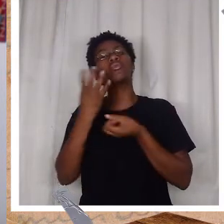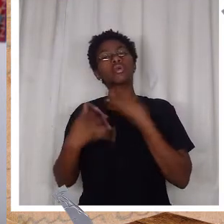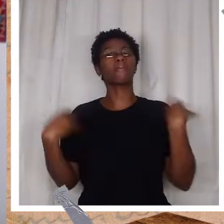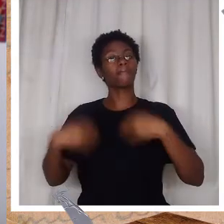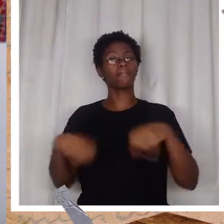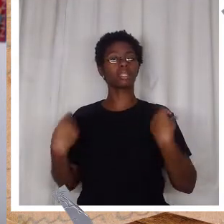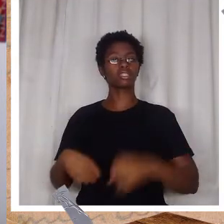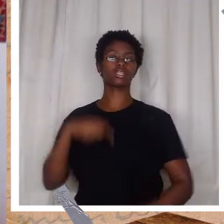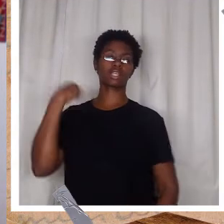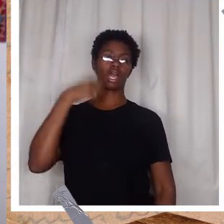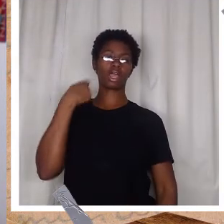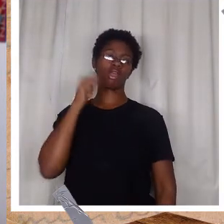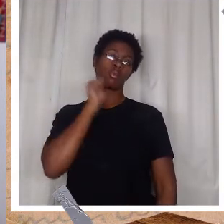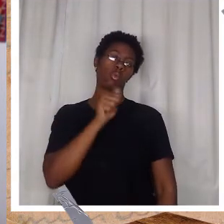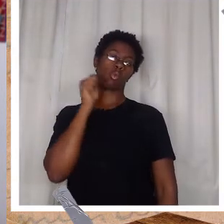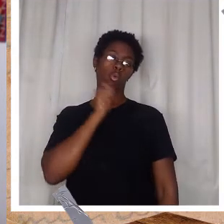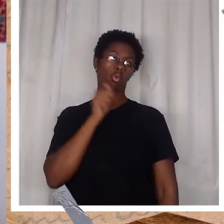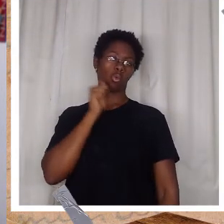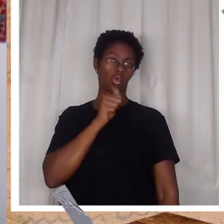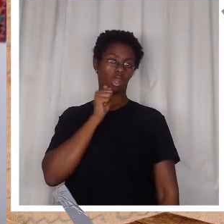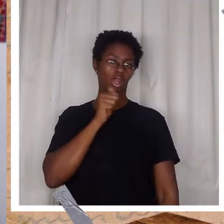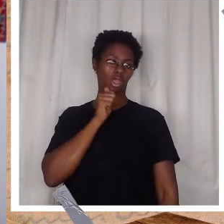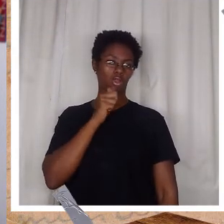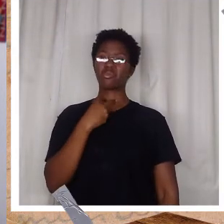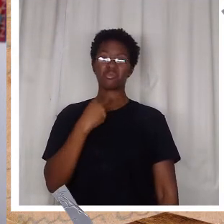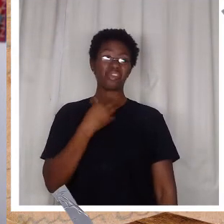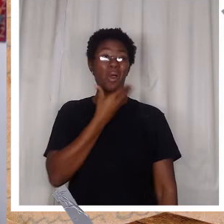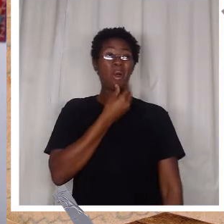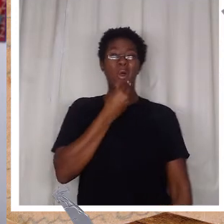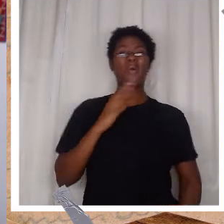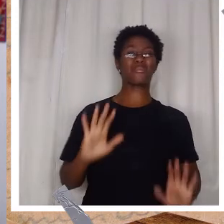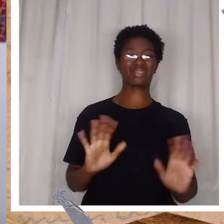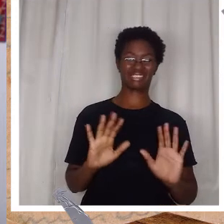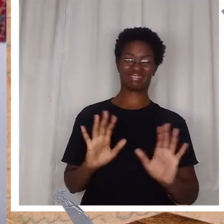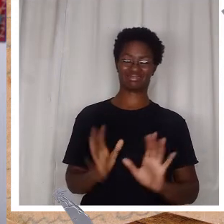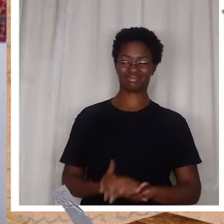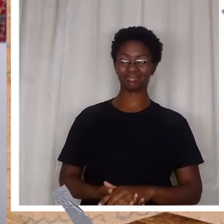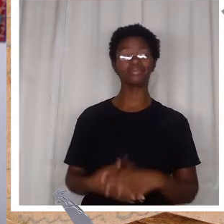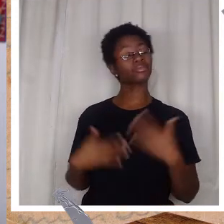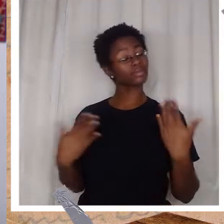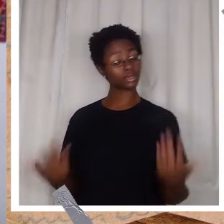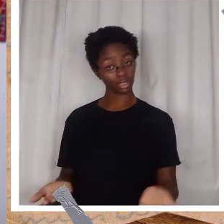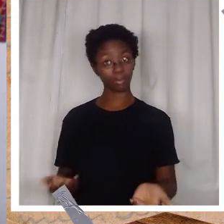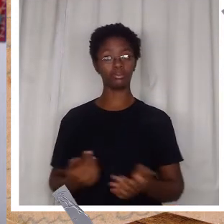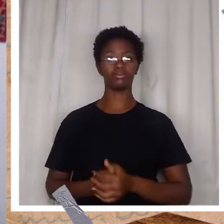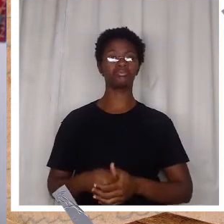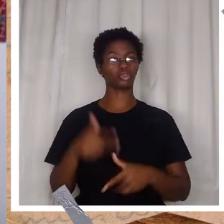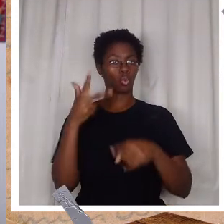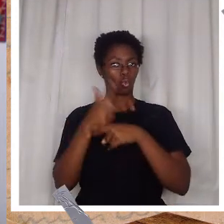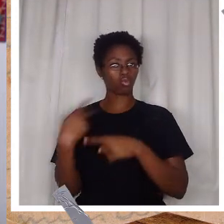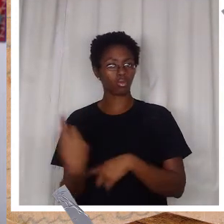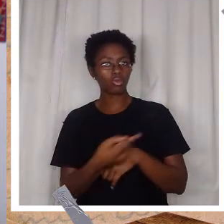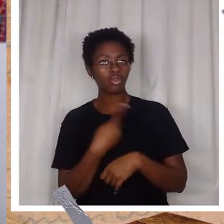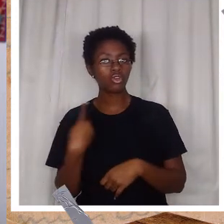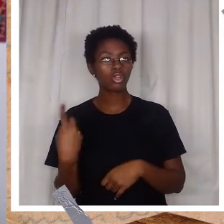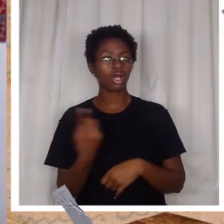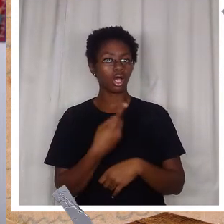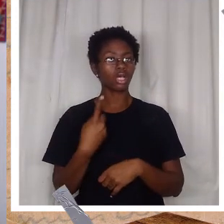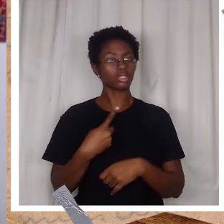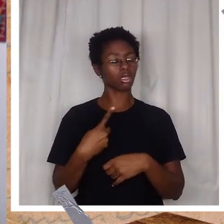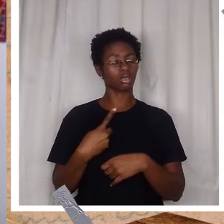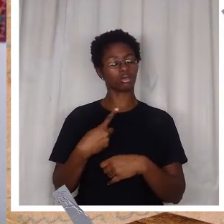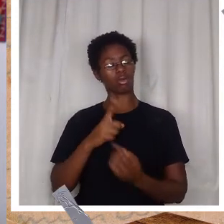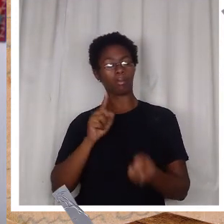reinterpretado por uma mulher no seu contexto. Infelizmente, o nosso filme, que seria uma advance da obra